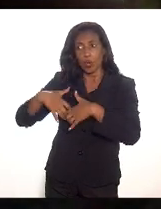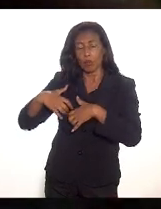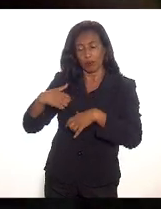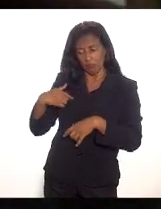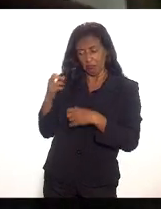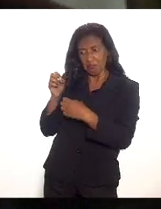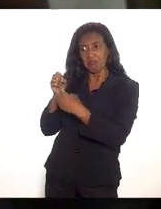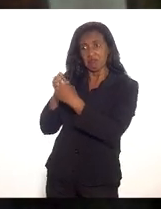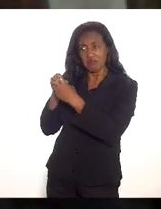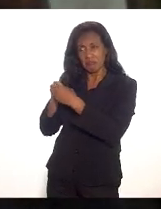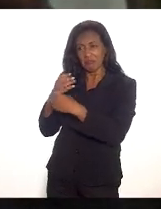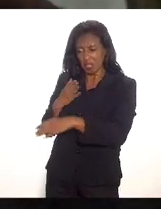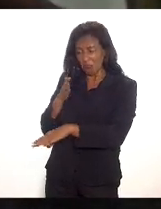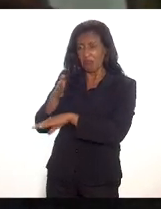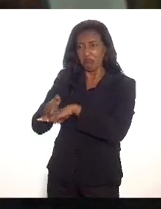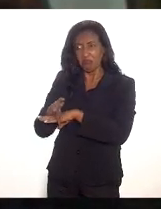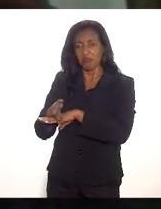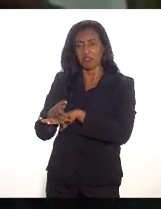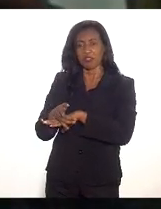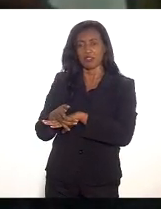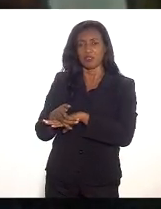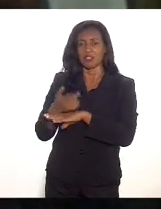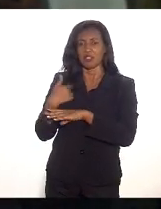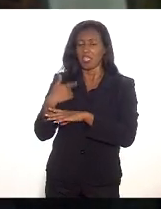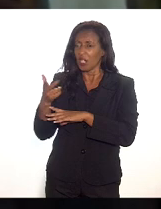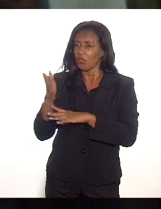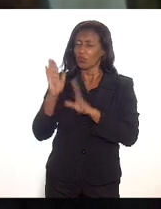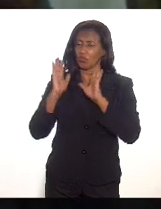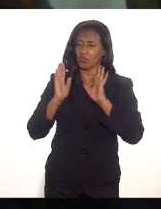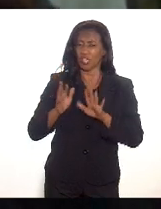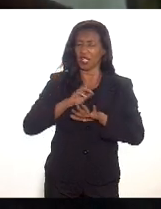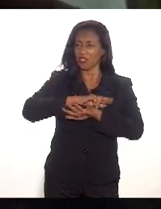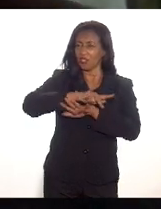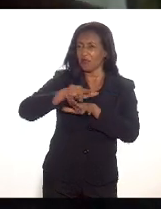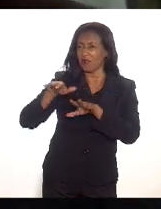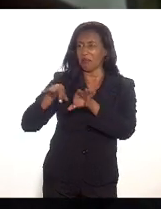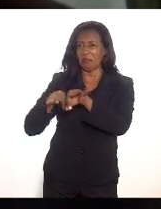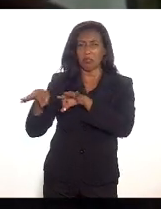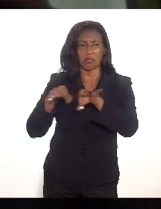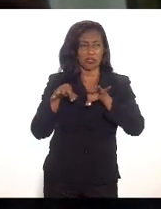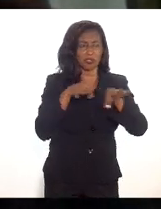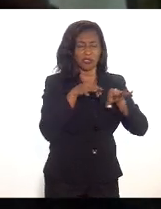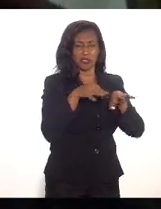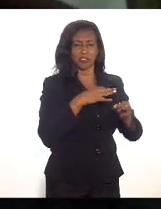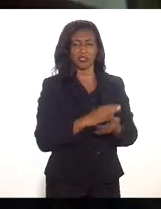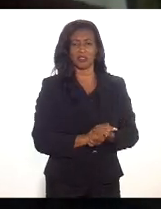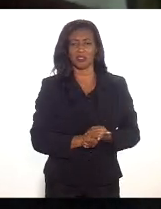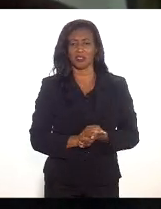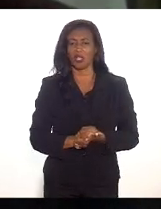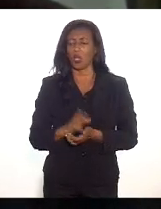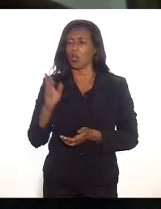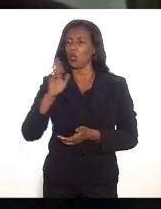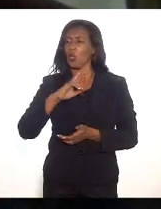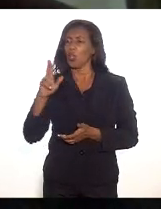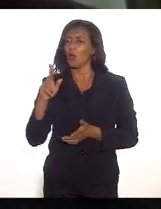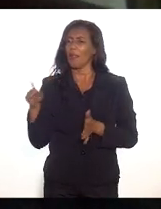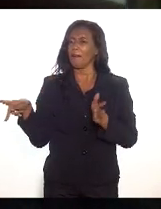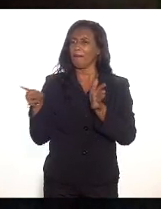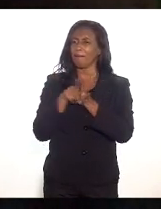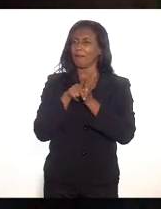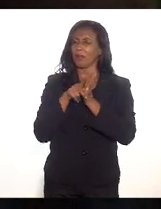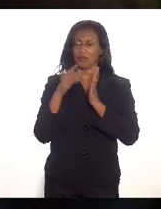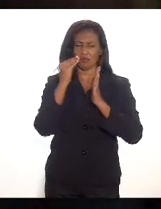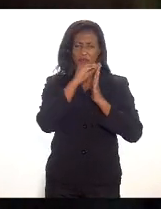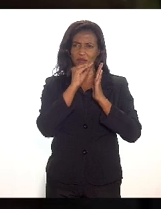perto. Tive que inverter diversos projetos que não estavam fazendo parte do